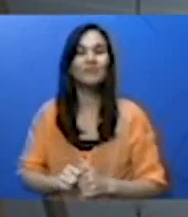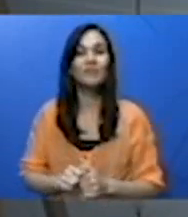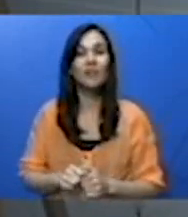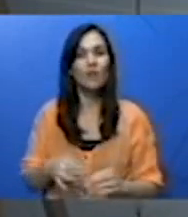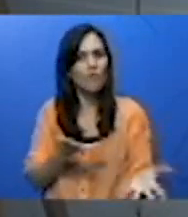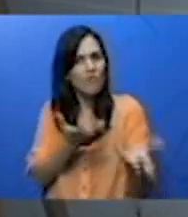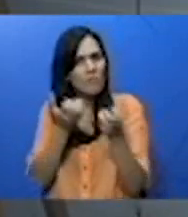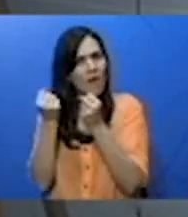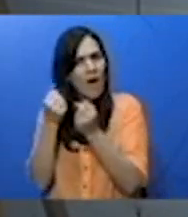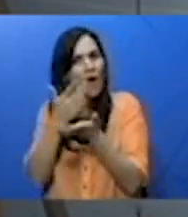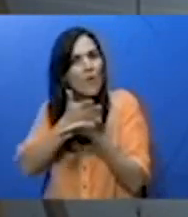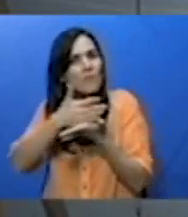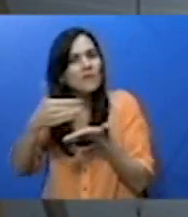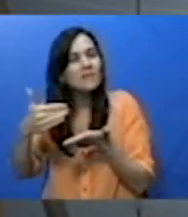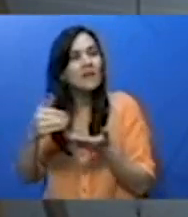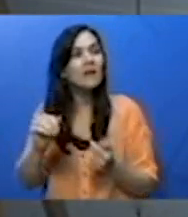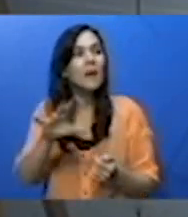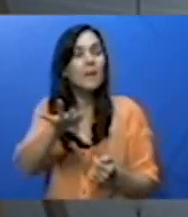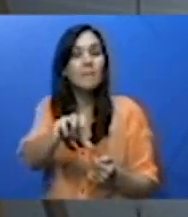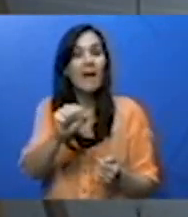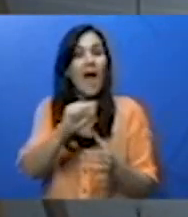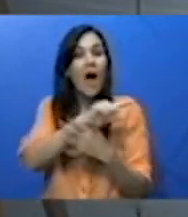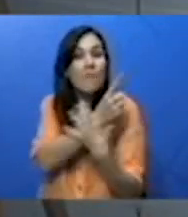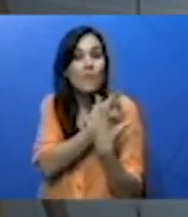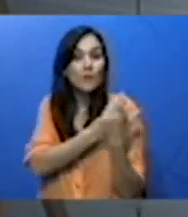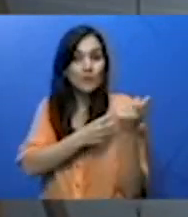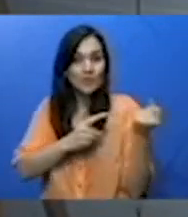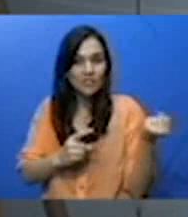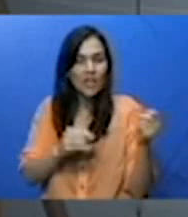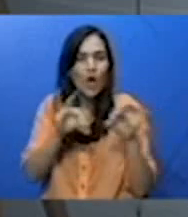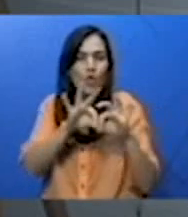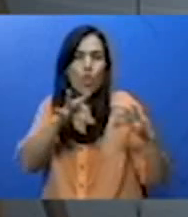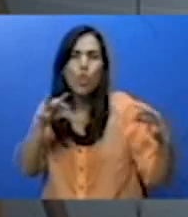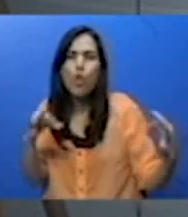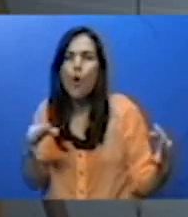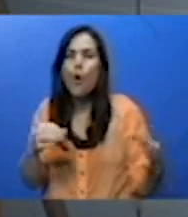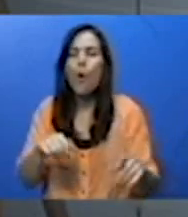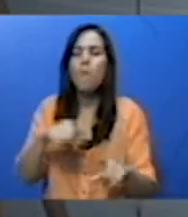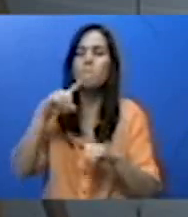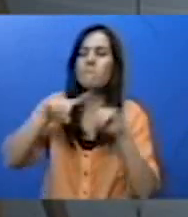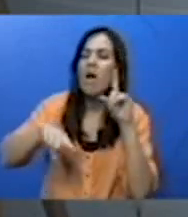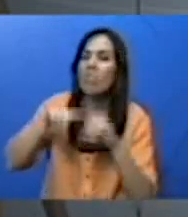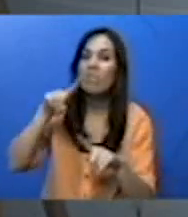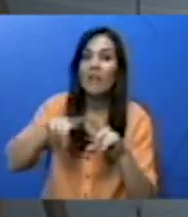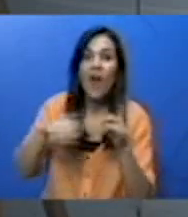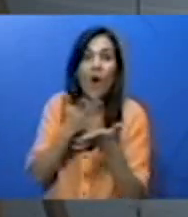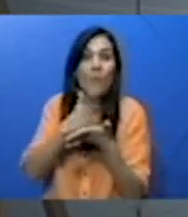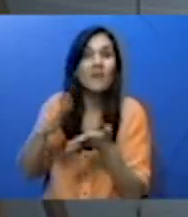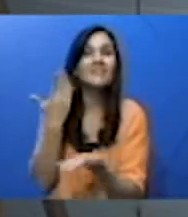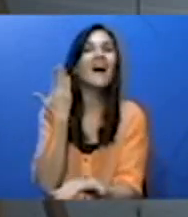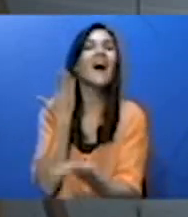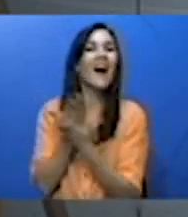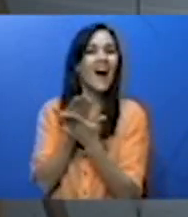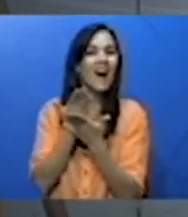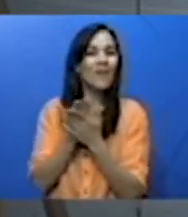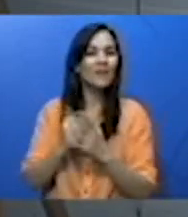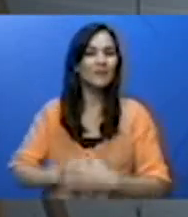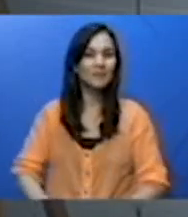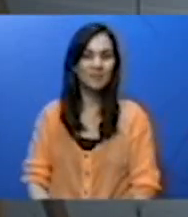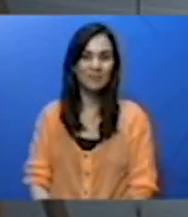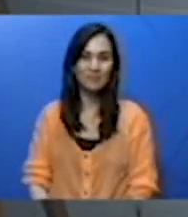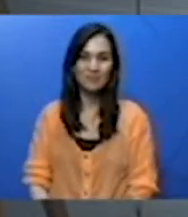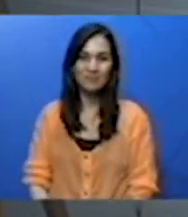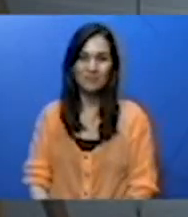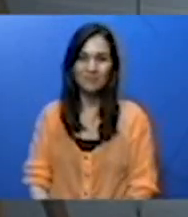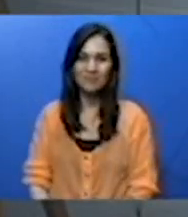vamos começar? Peguem a sua apostila, o seu estojo, o seu material e vamos começar a nossa aula de hoje.